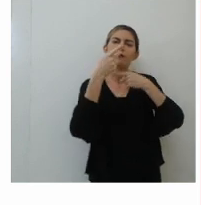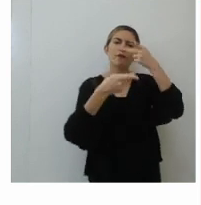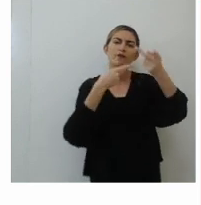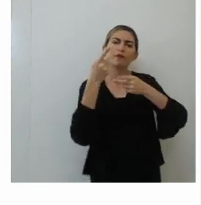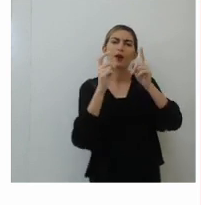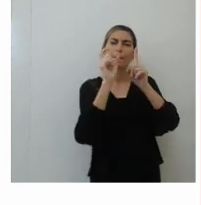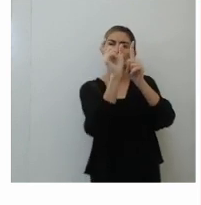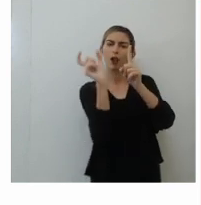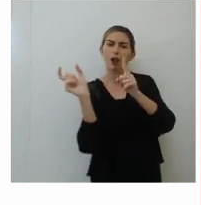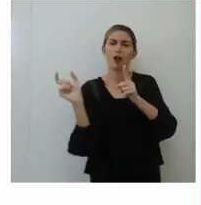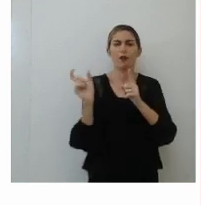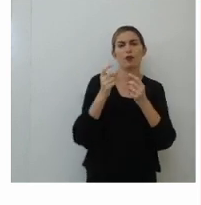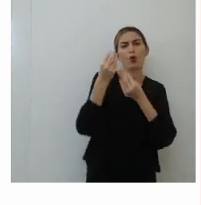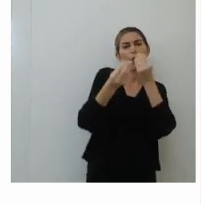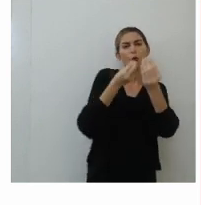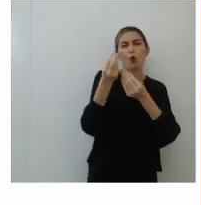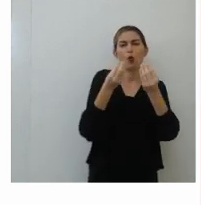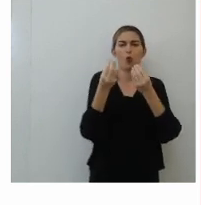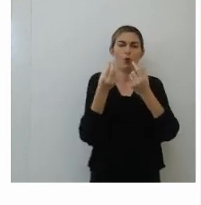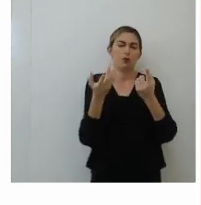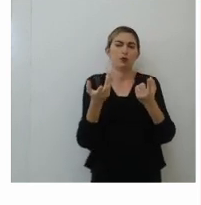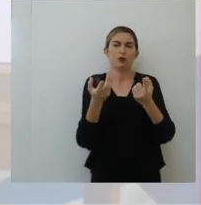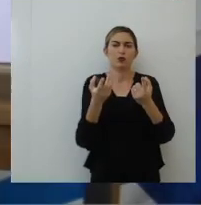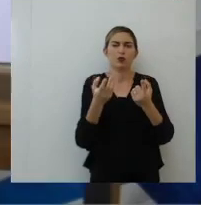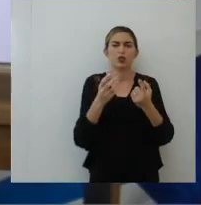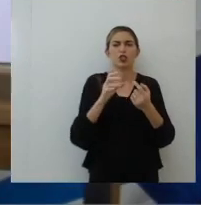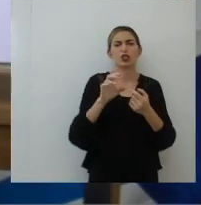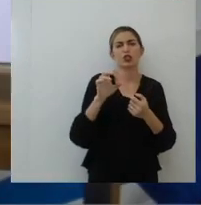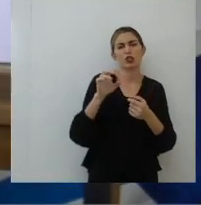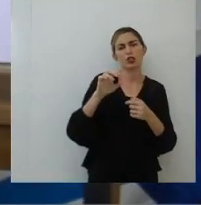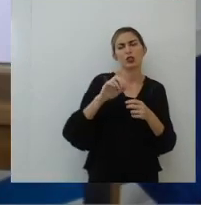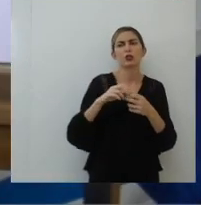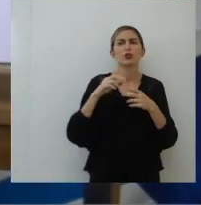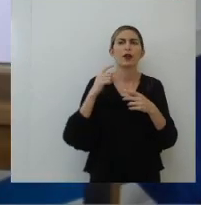ou a voz natural dos seres. Por exemplo, tic-tac,